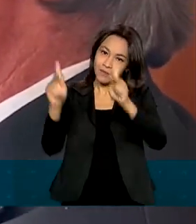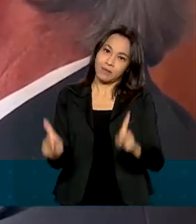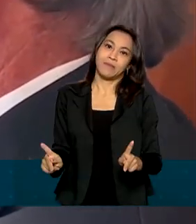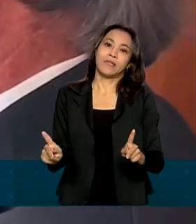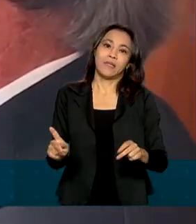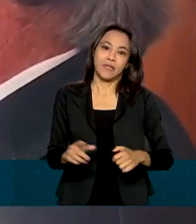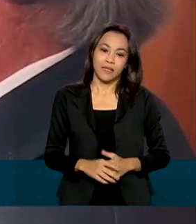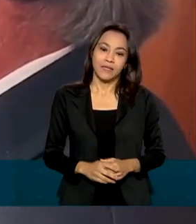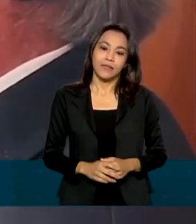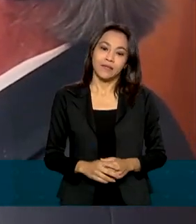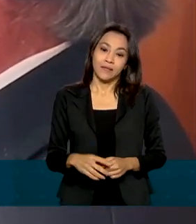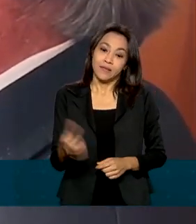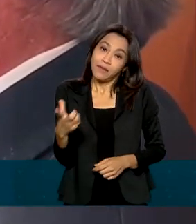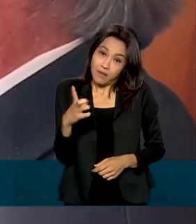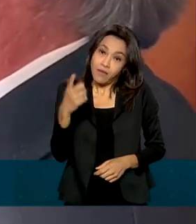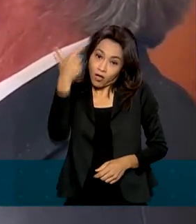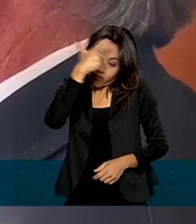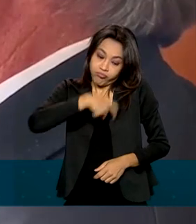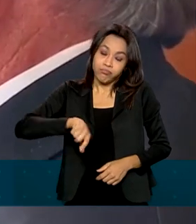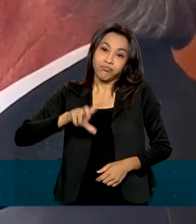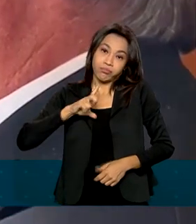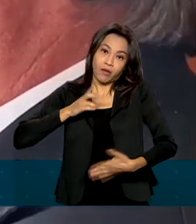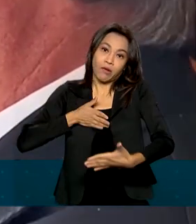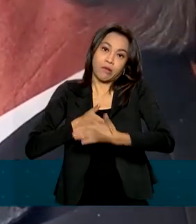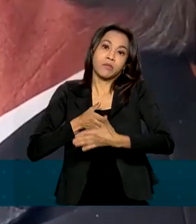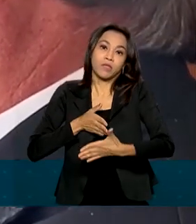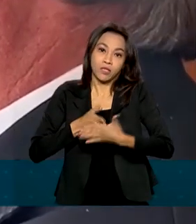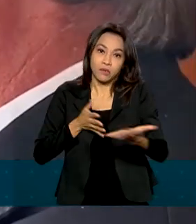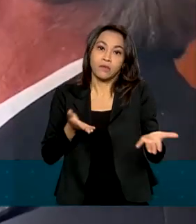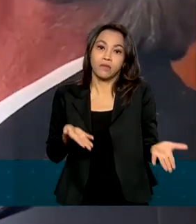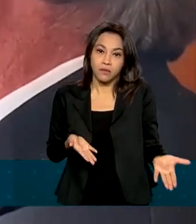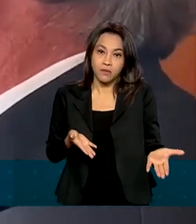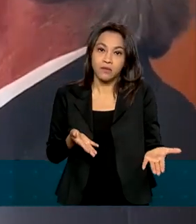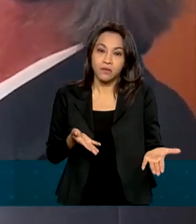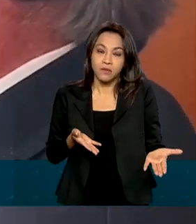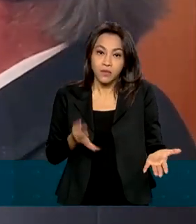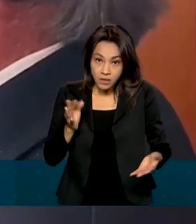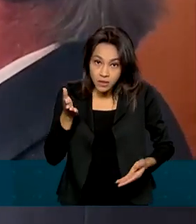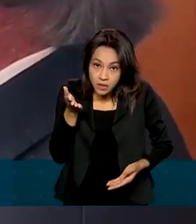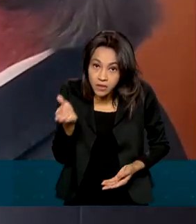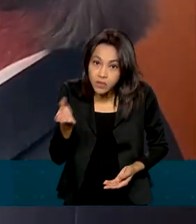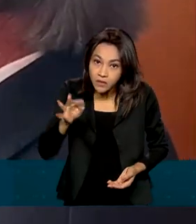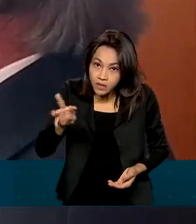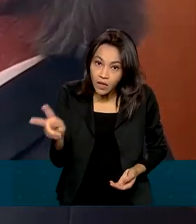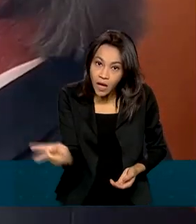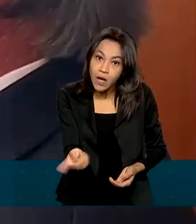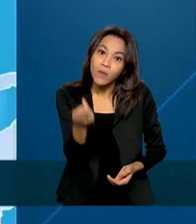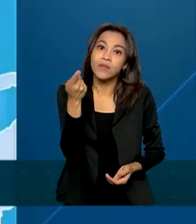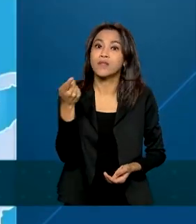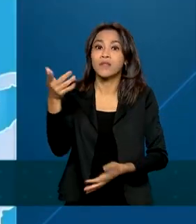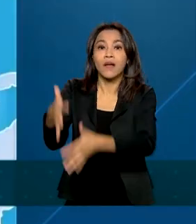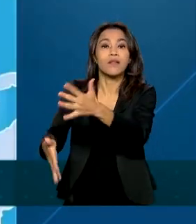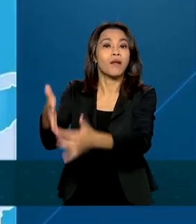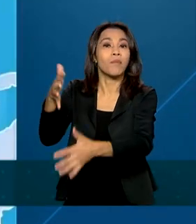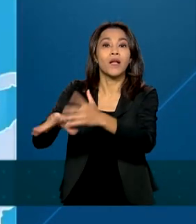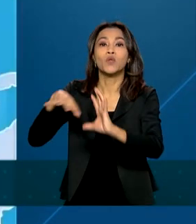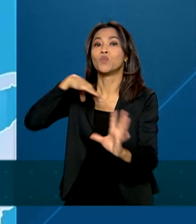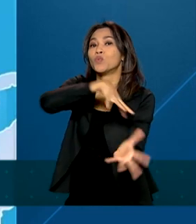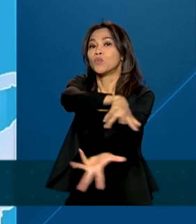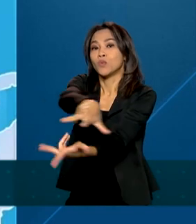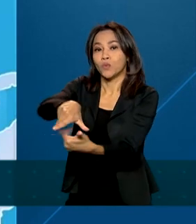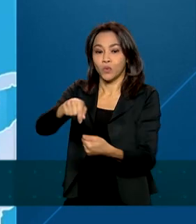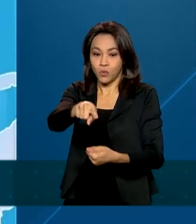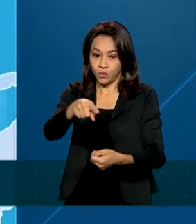Eu tenho meus limites, tenho meus limites. E isso que está acontecendo, atrapalho o mundo todo. Assim como no